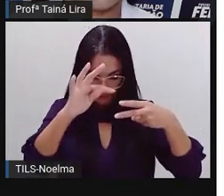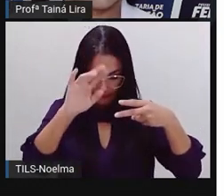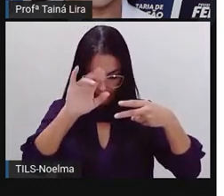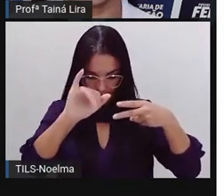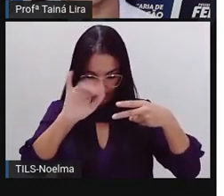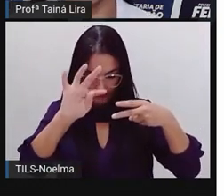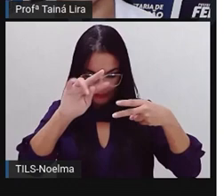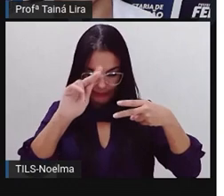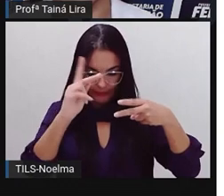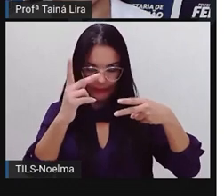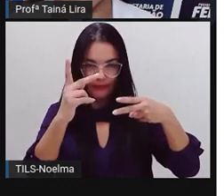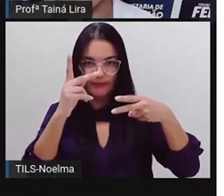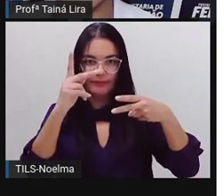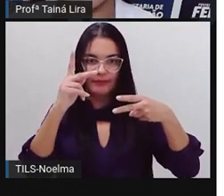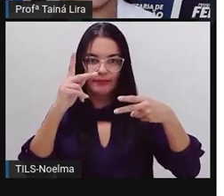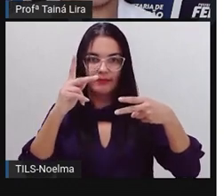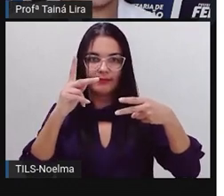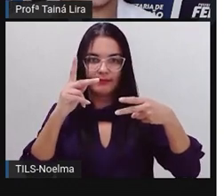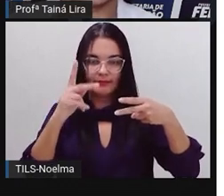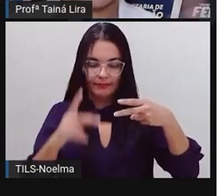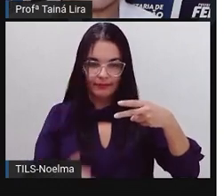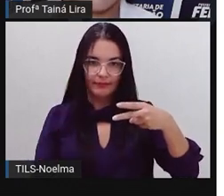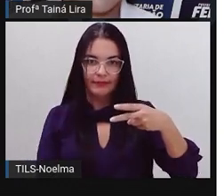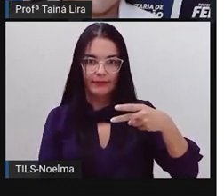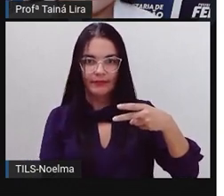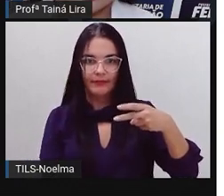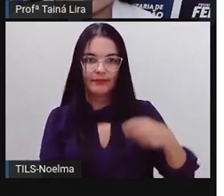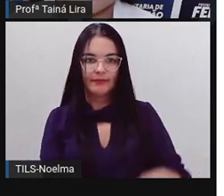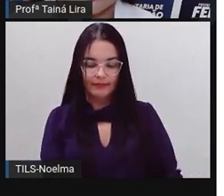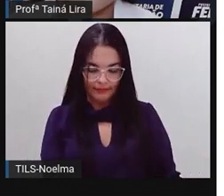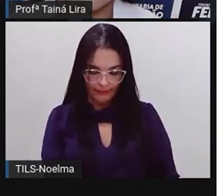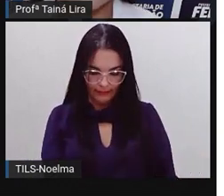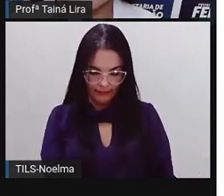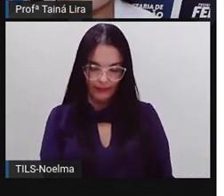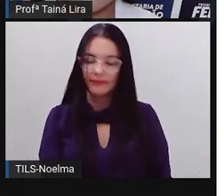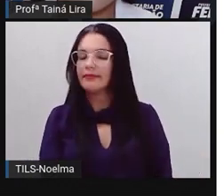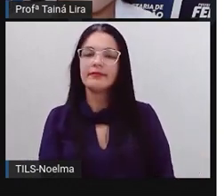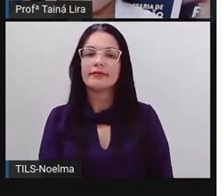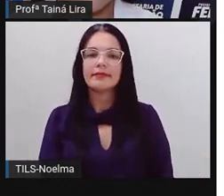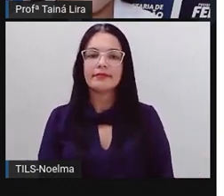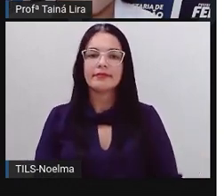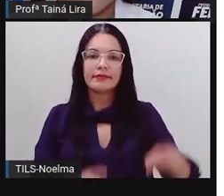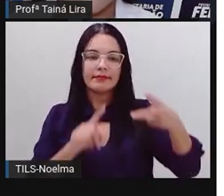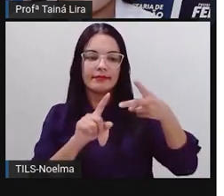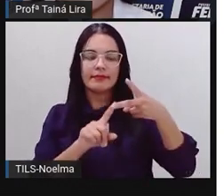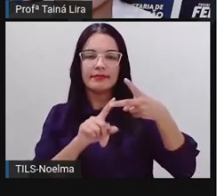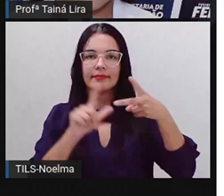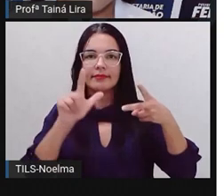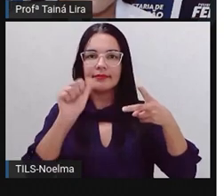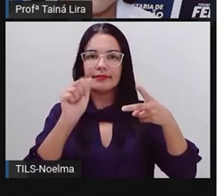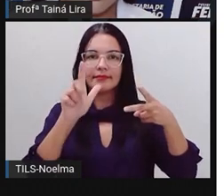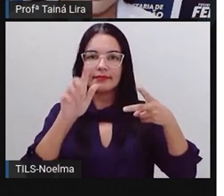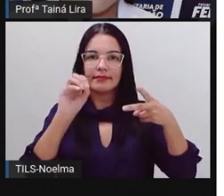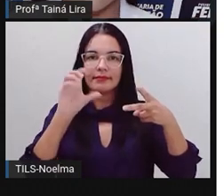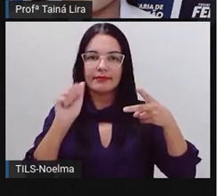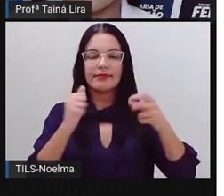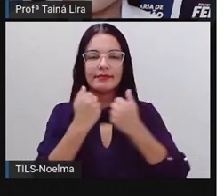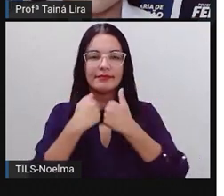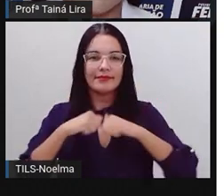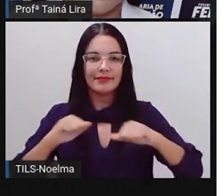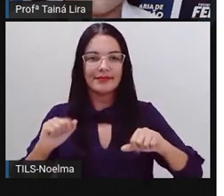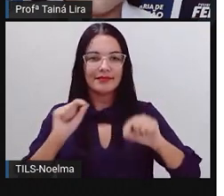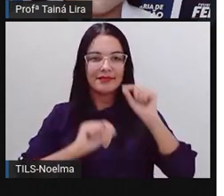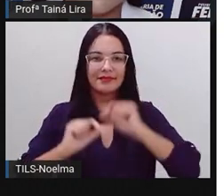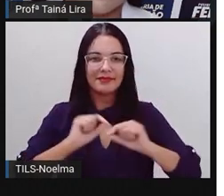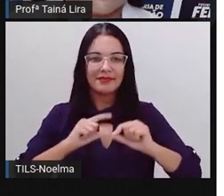aí o quilombo onde surgiu o grupo né musical aí Quixabeira da Matinha acerto meus alunos aí da Matinha